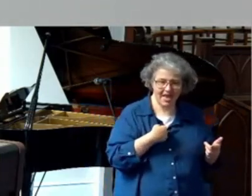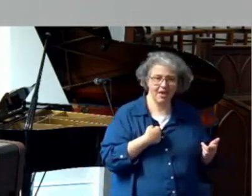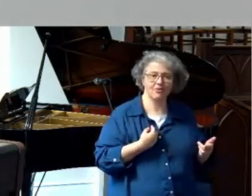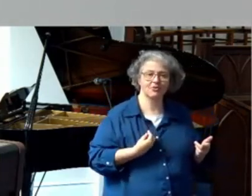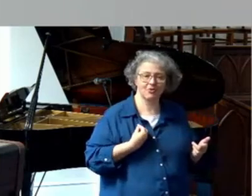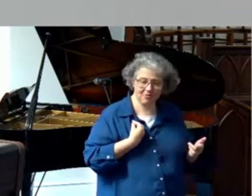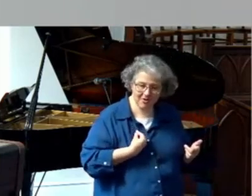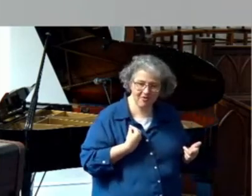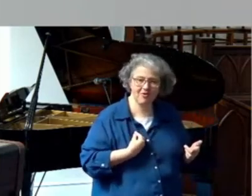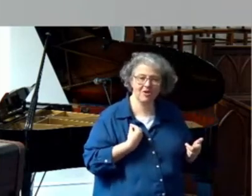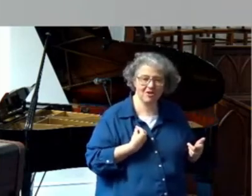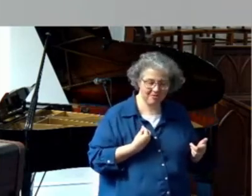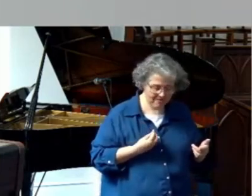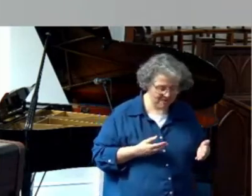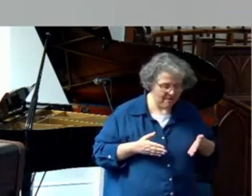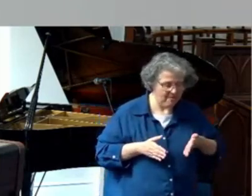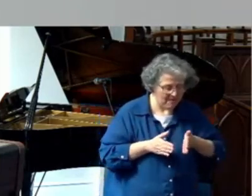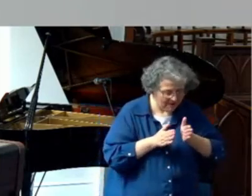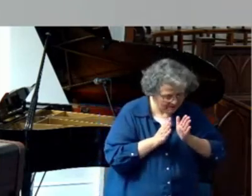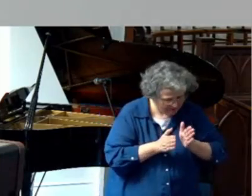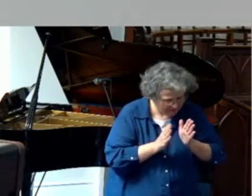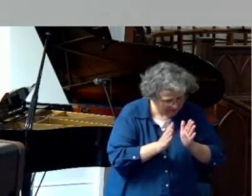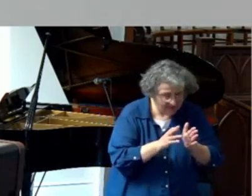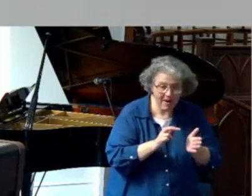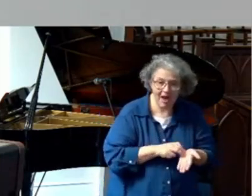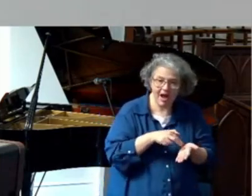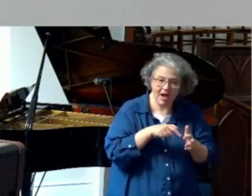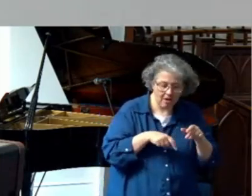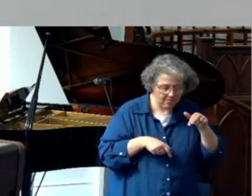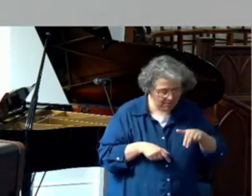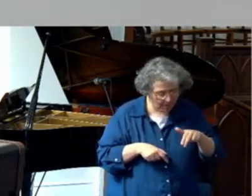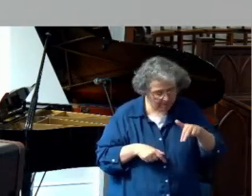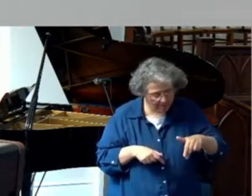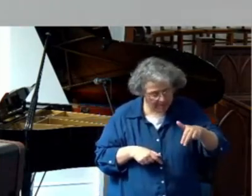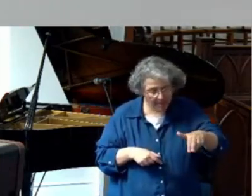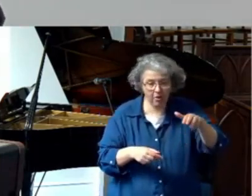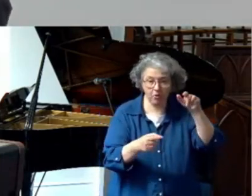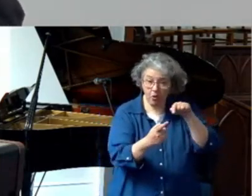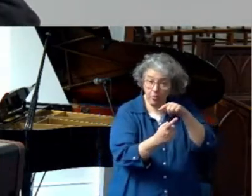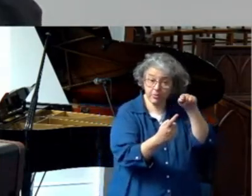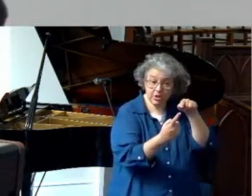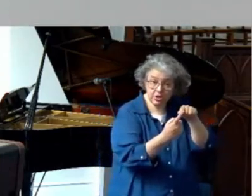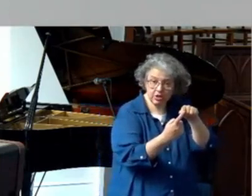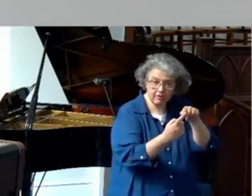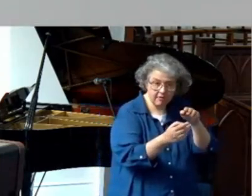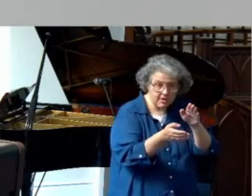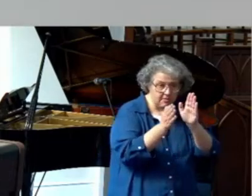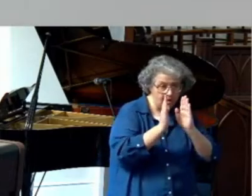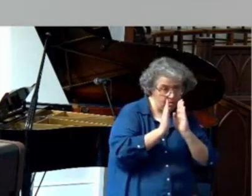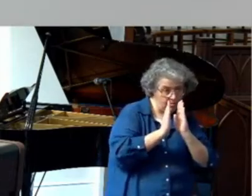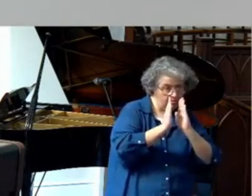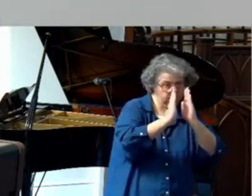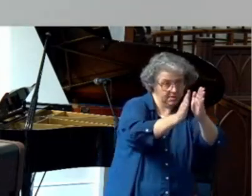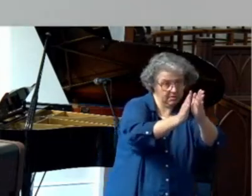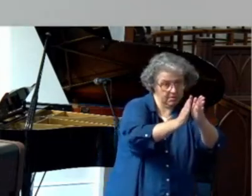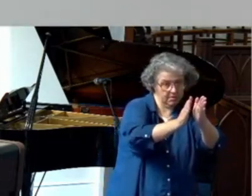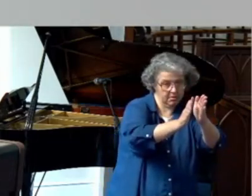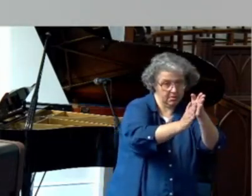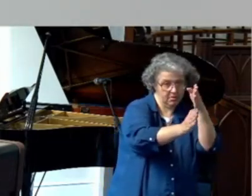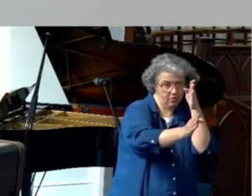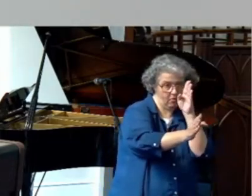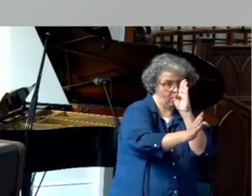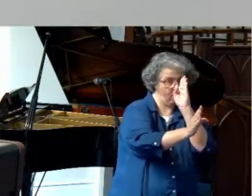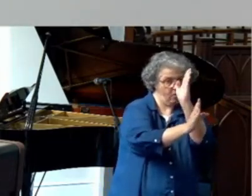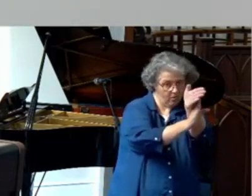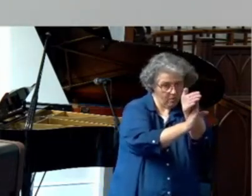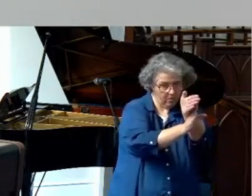caminhada objetiva, nessa caminhada racional e ao mesmo tempo com toda a sua vontade, com todo o